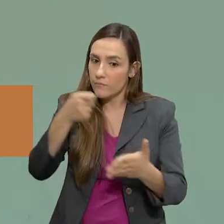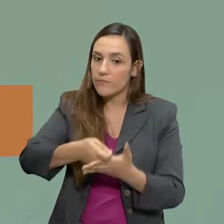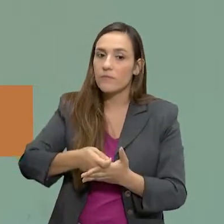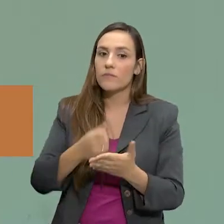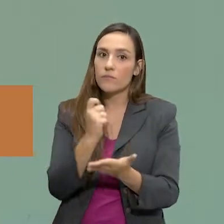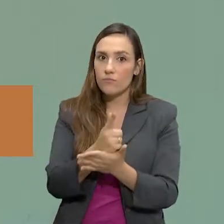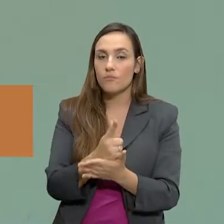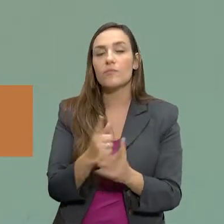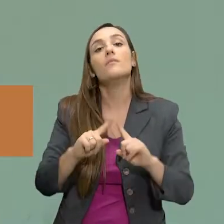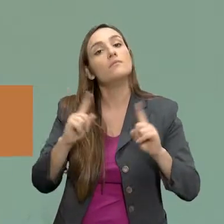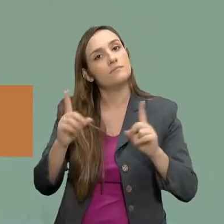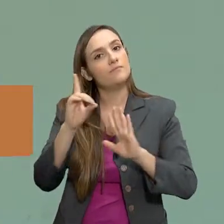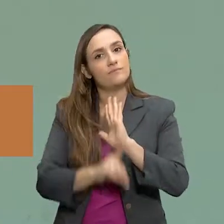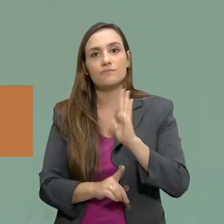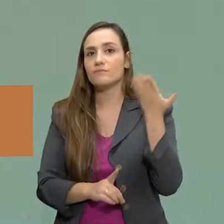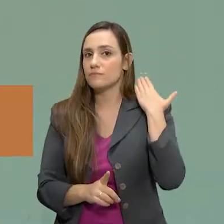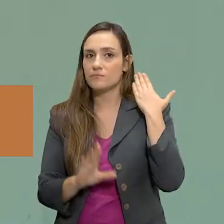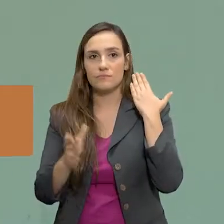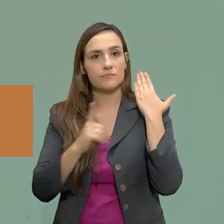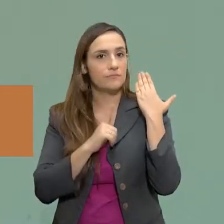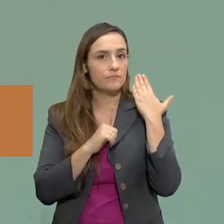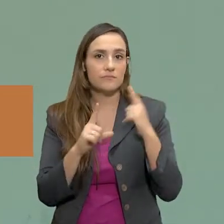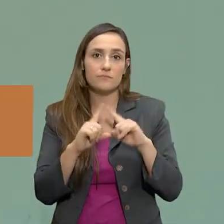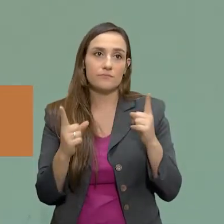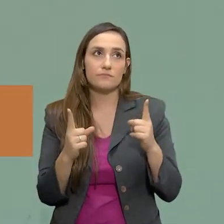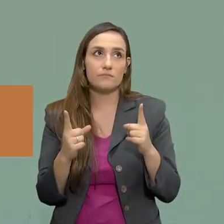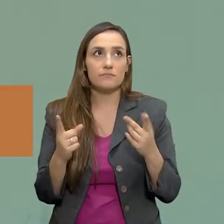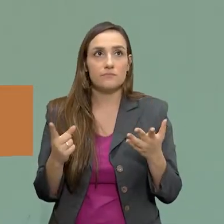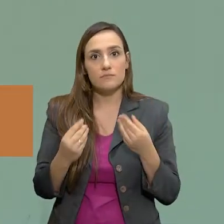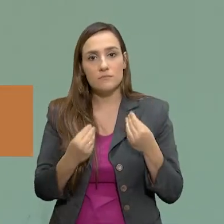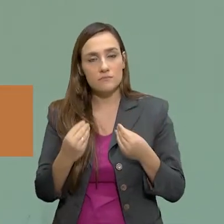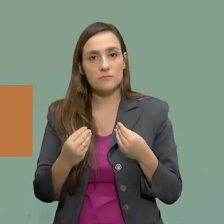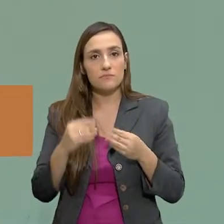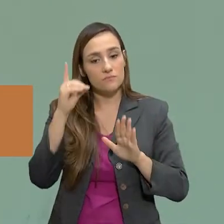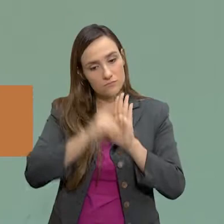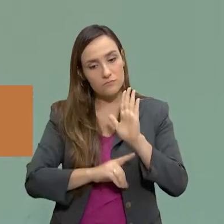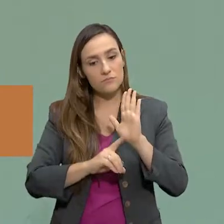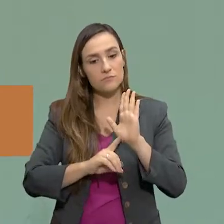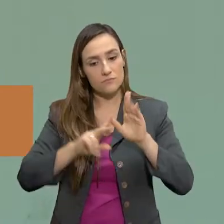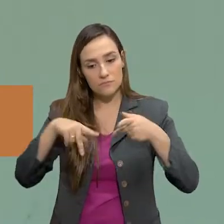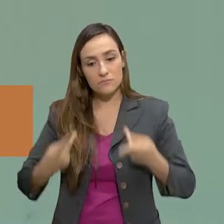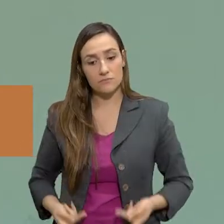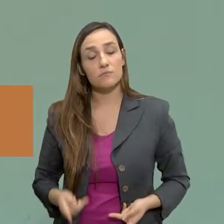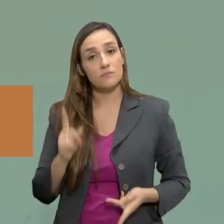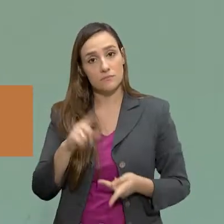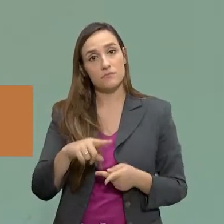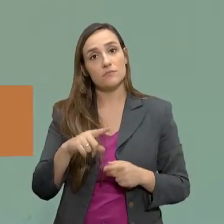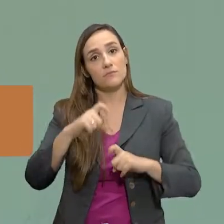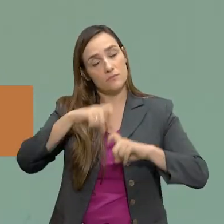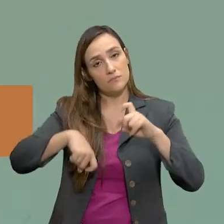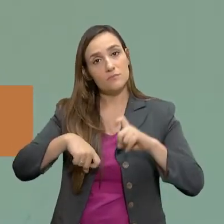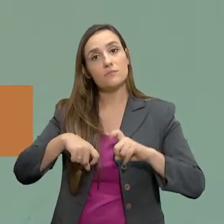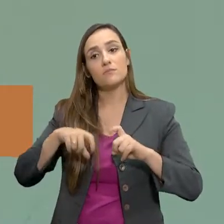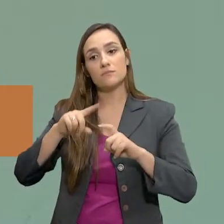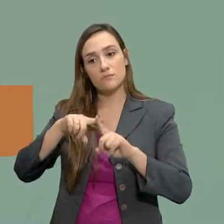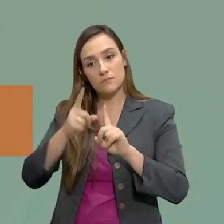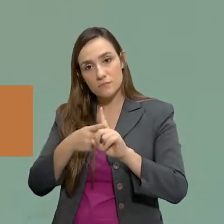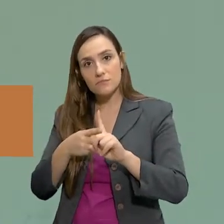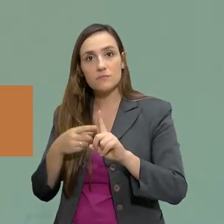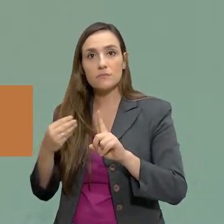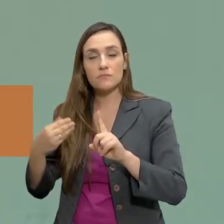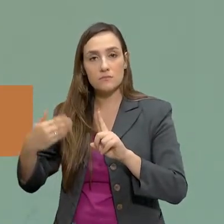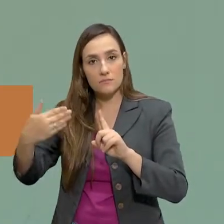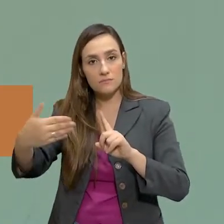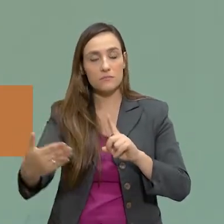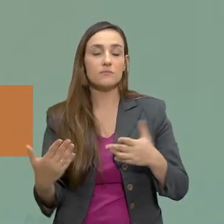Mas era um direito que antes da lei já existia. Quando eu falo de direitos sexuais e reprodutivos, estou falando de direitos humanos, então eu nem precisaria dessa lei,